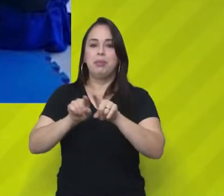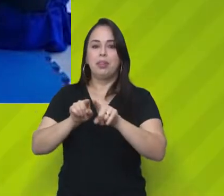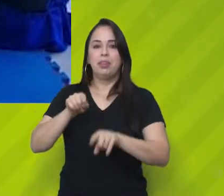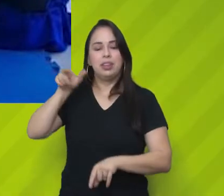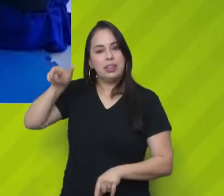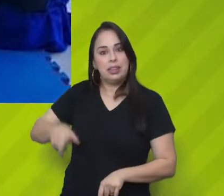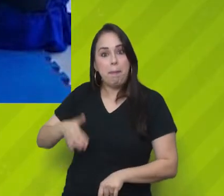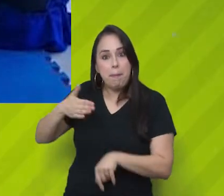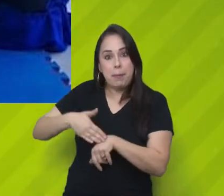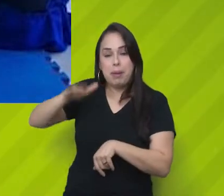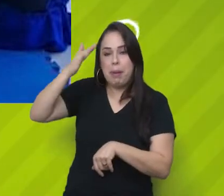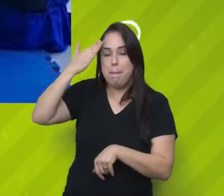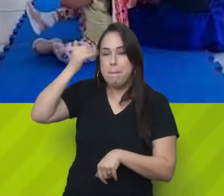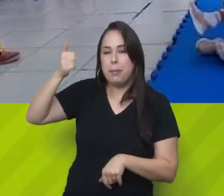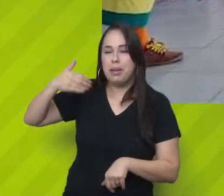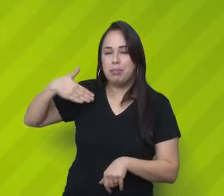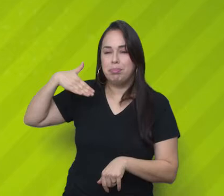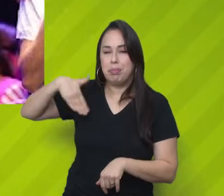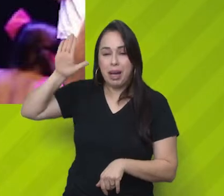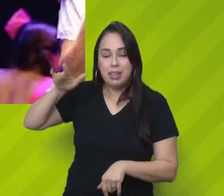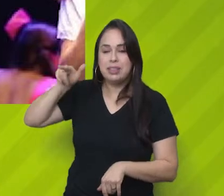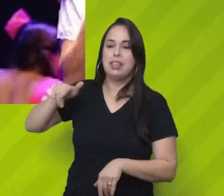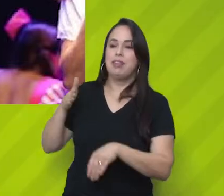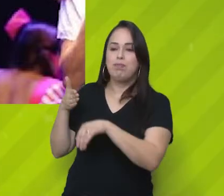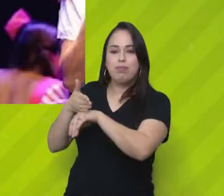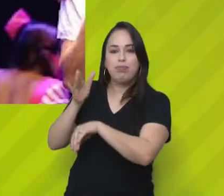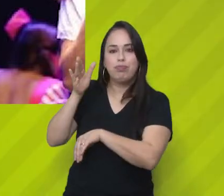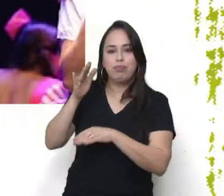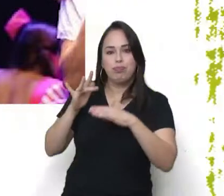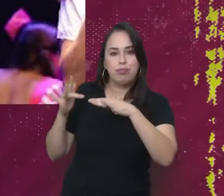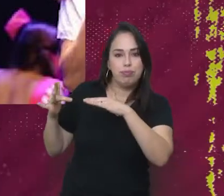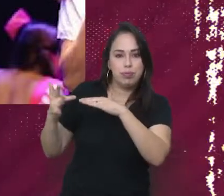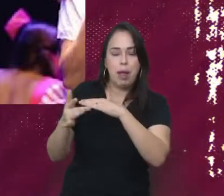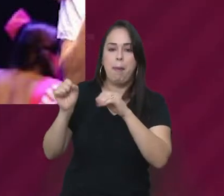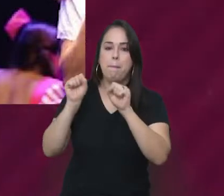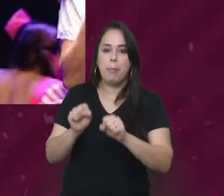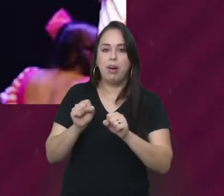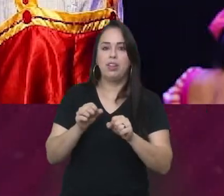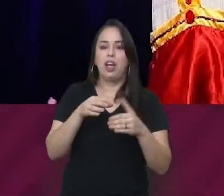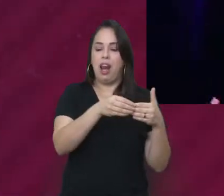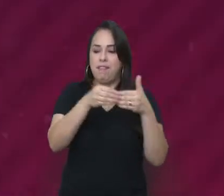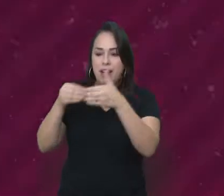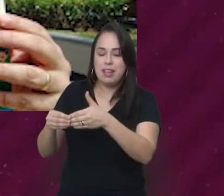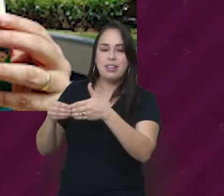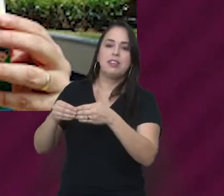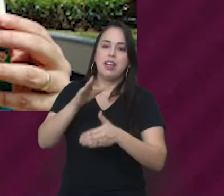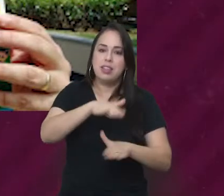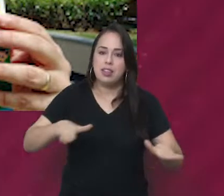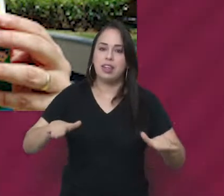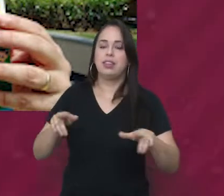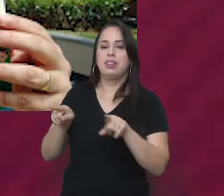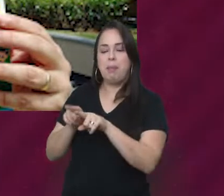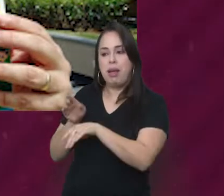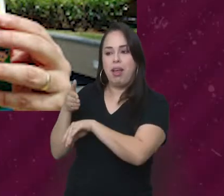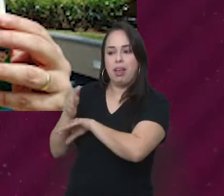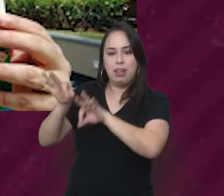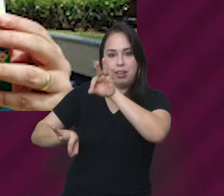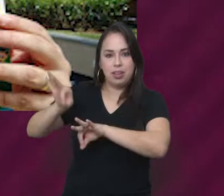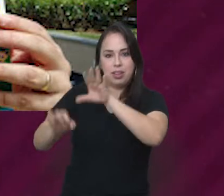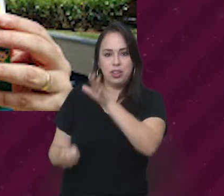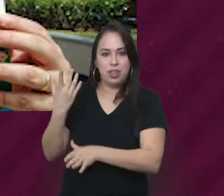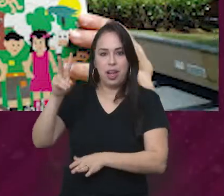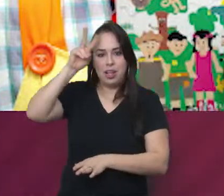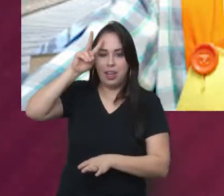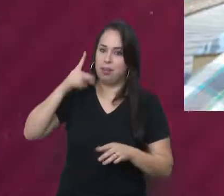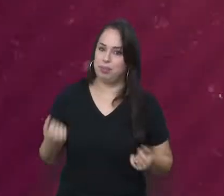histórias Marcelo Fernandes, acesse as redes sociais dele. Você pode levar as crianças para assistir suas apresentações, participar de oficinas